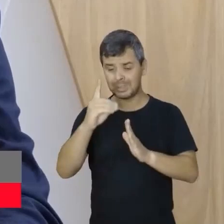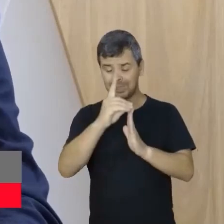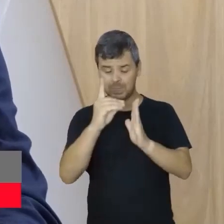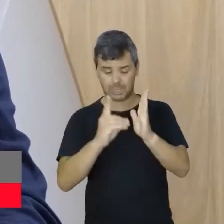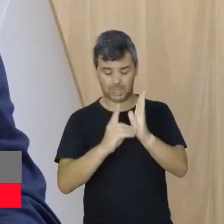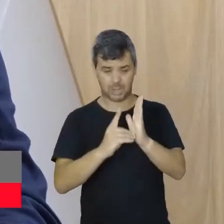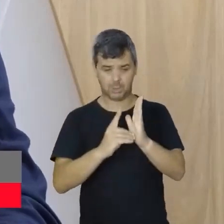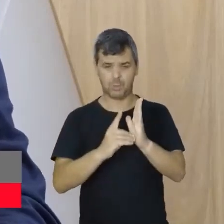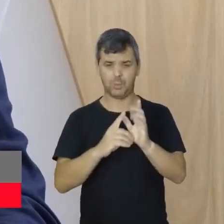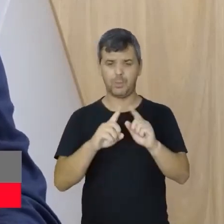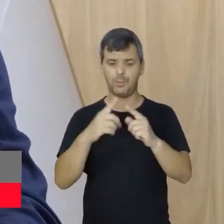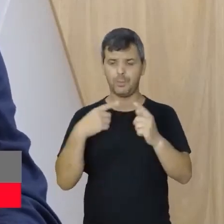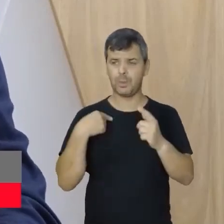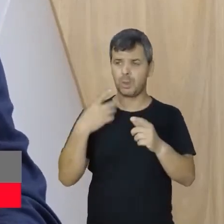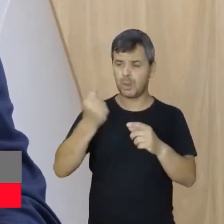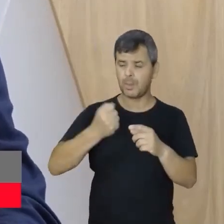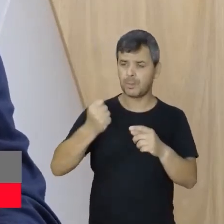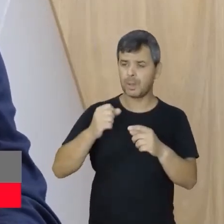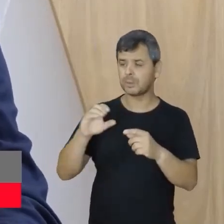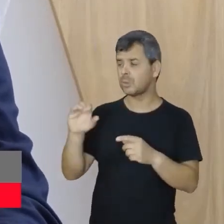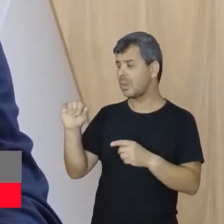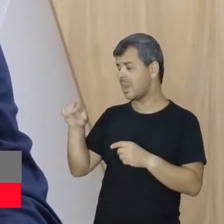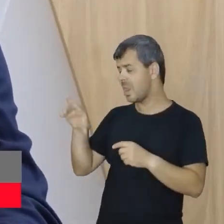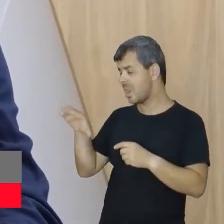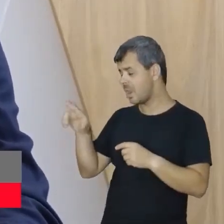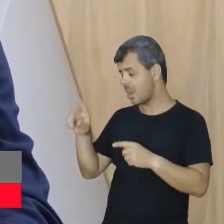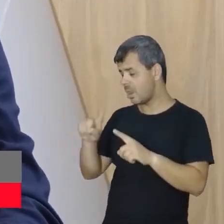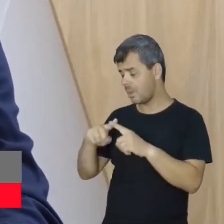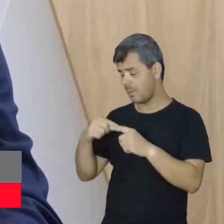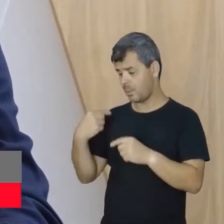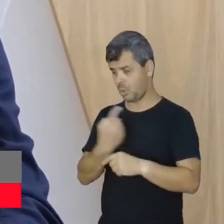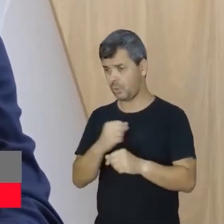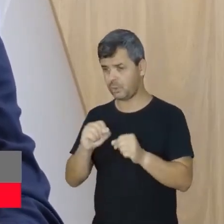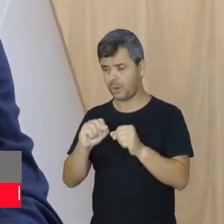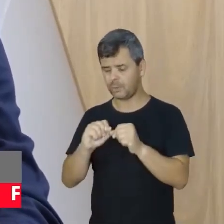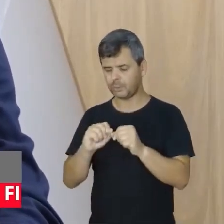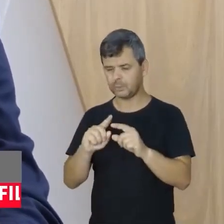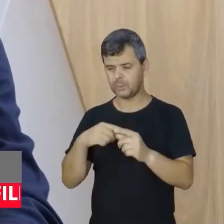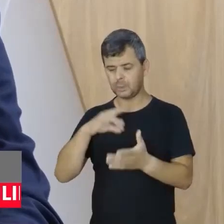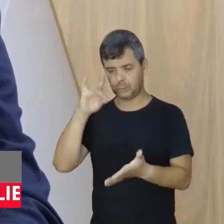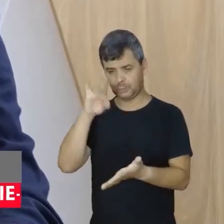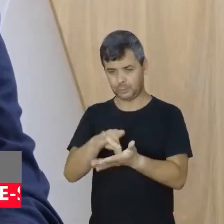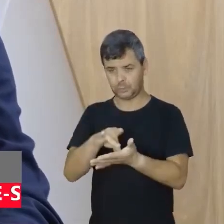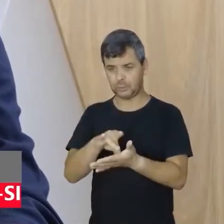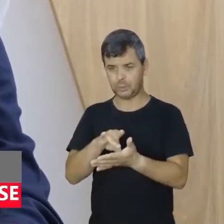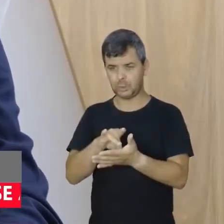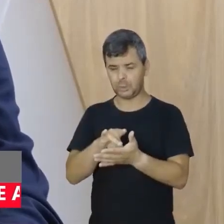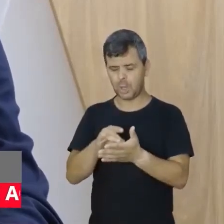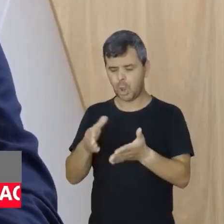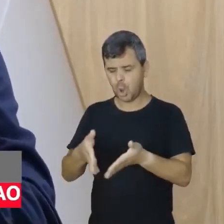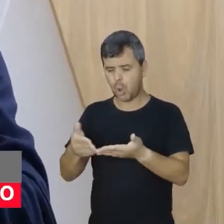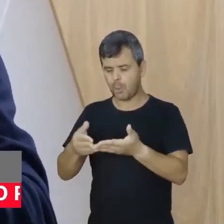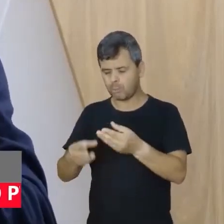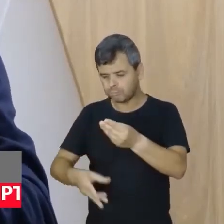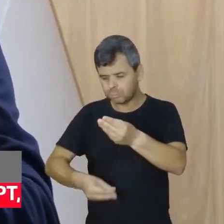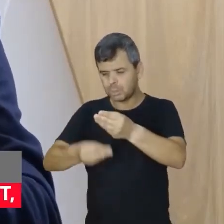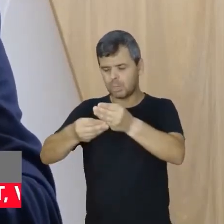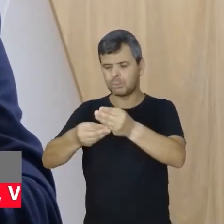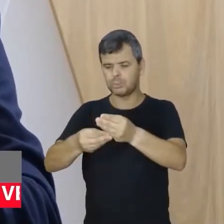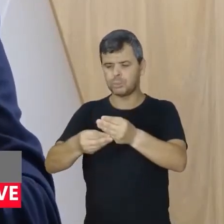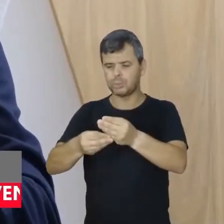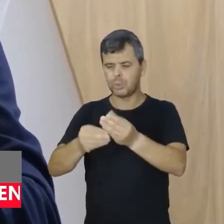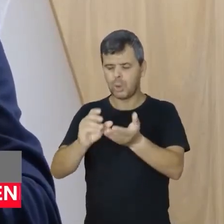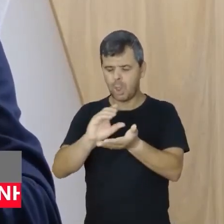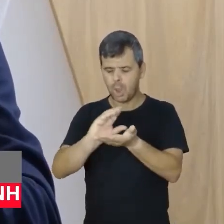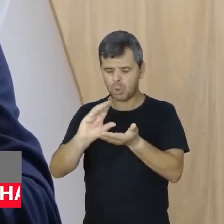declaração de beneficiários do INCRA. E assim nós vamos colocando verdadeiramente os pobres no orçamento. Claro que não é